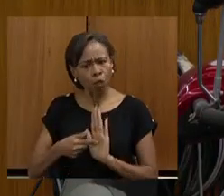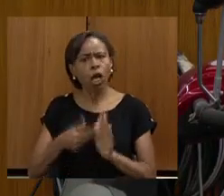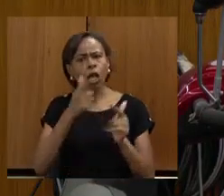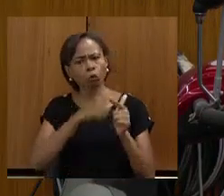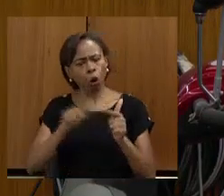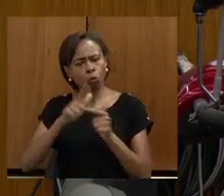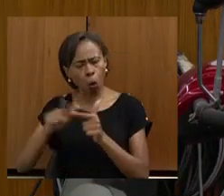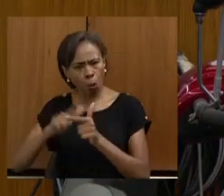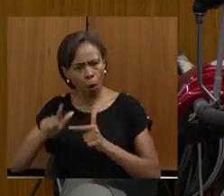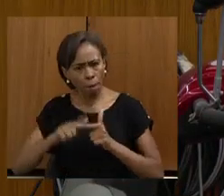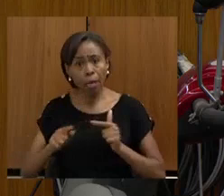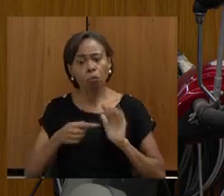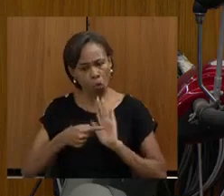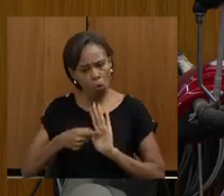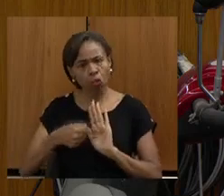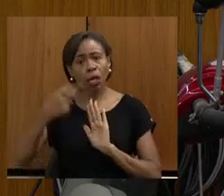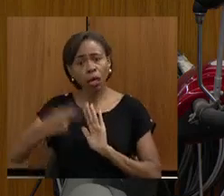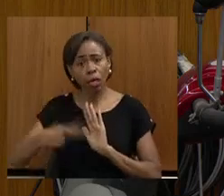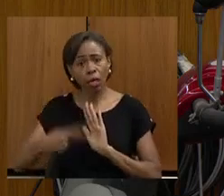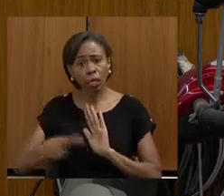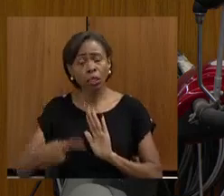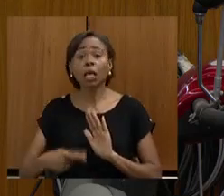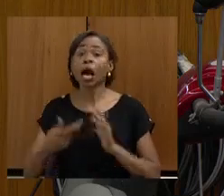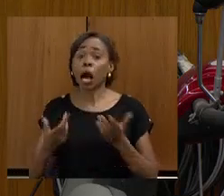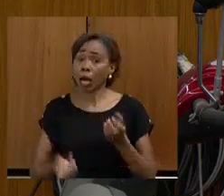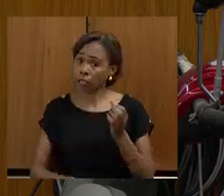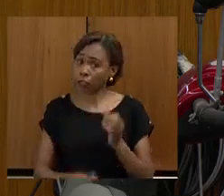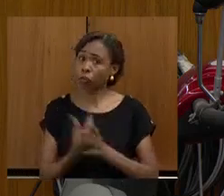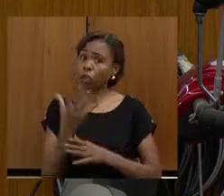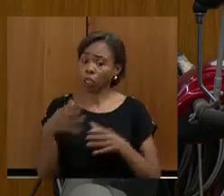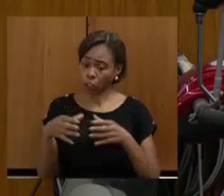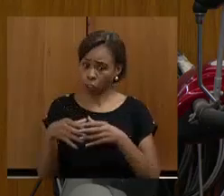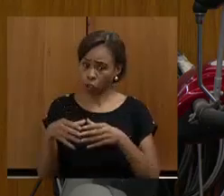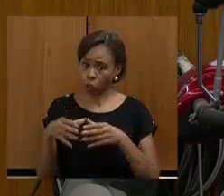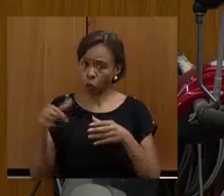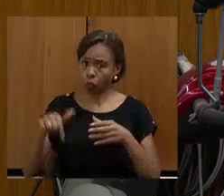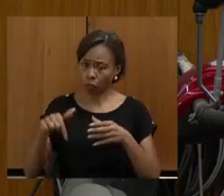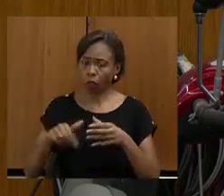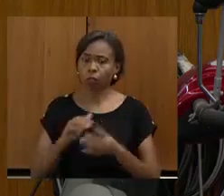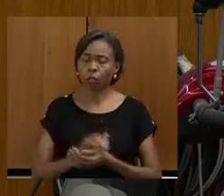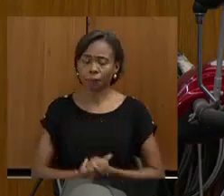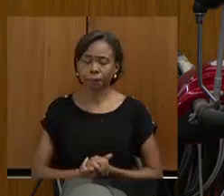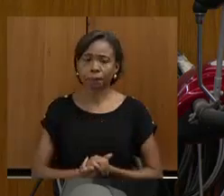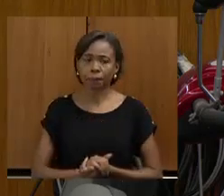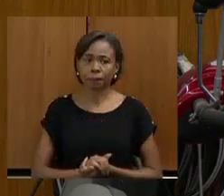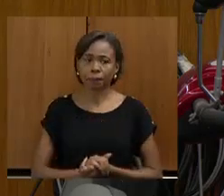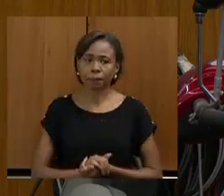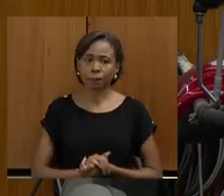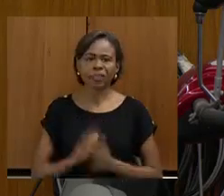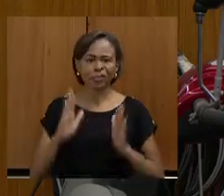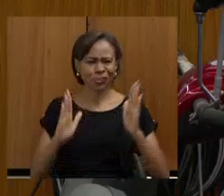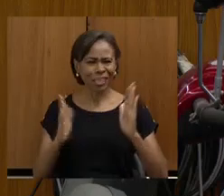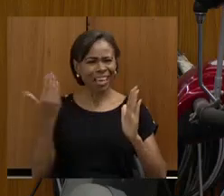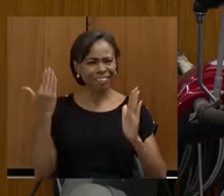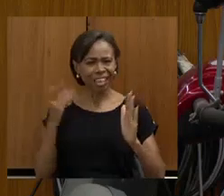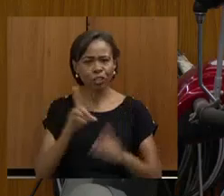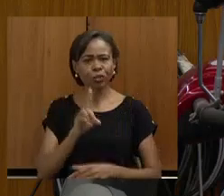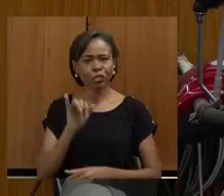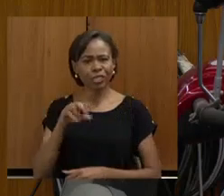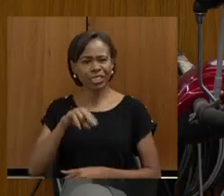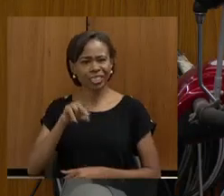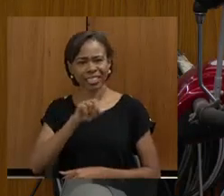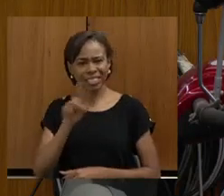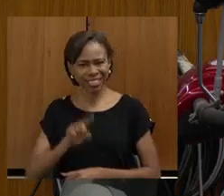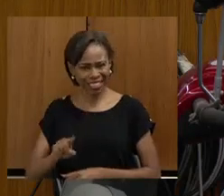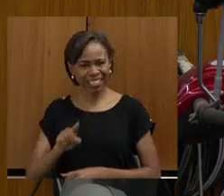essa casa e aí foi criada essa comissão no tempo do Diniz, que era o presidente na